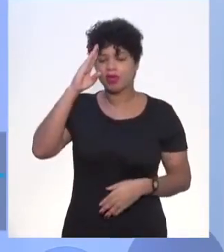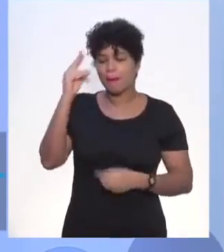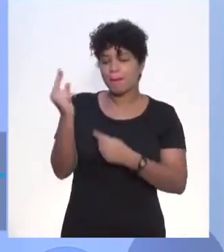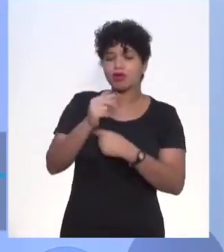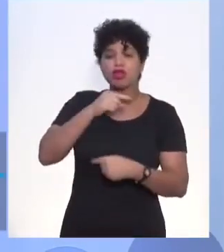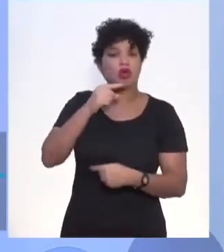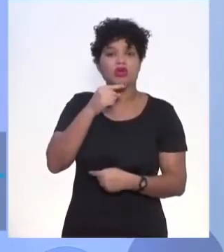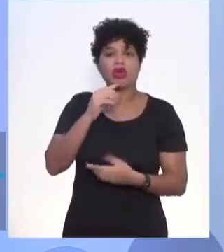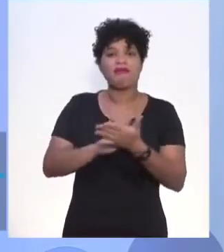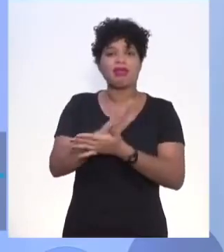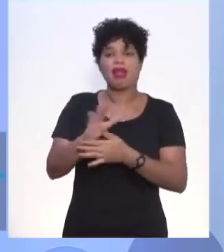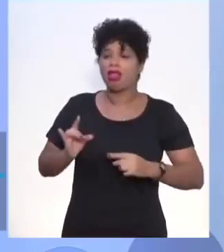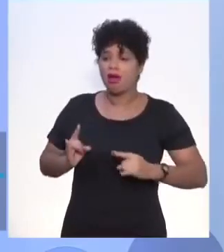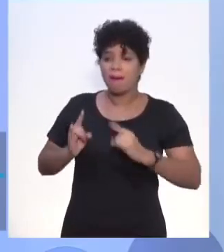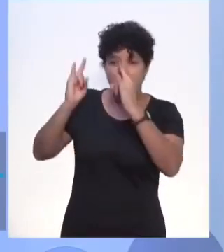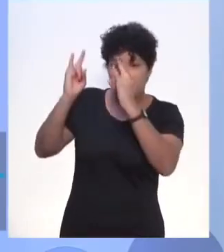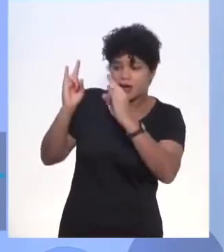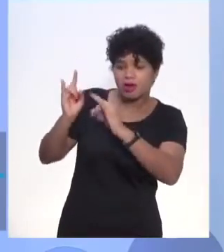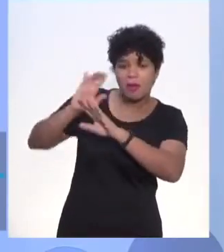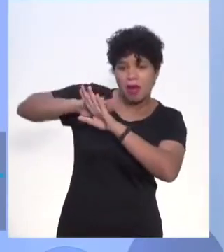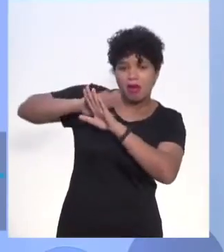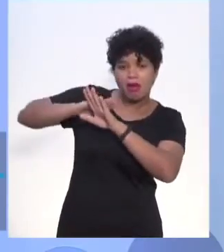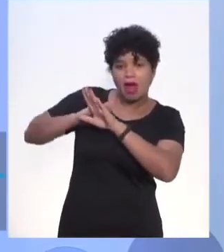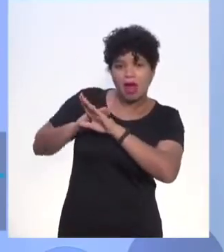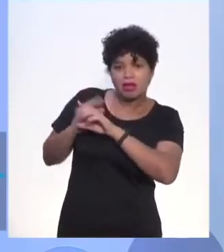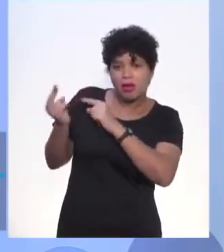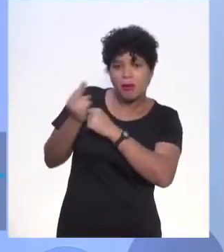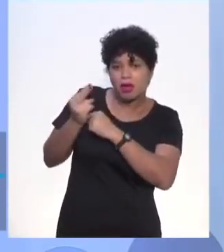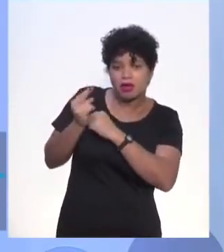equiparem, se reorganizarem e montarem um